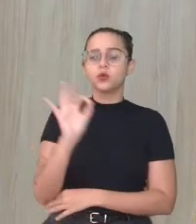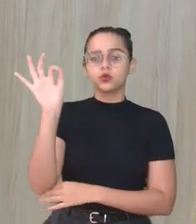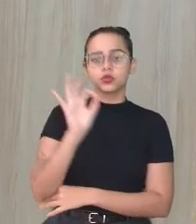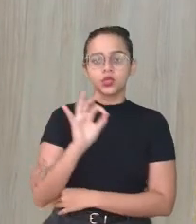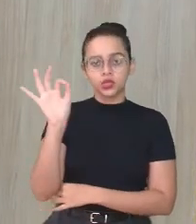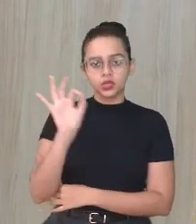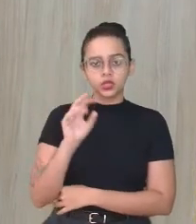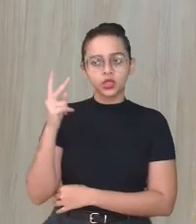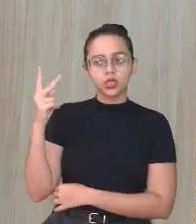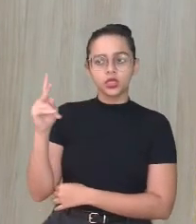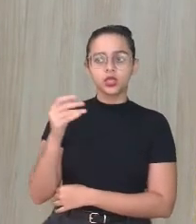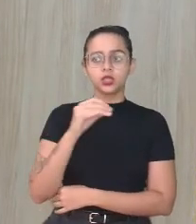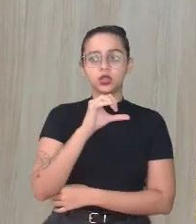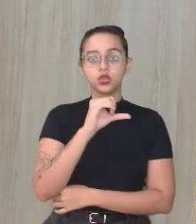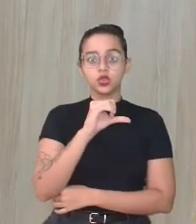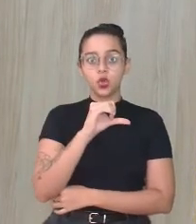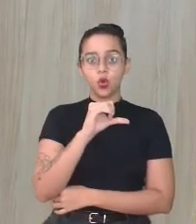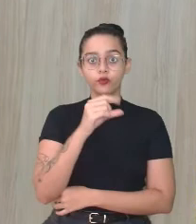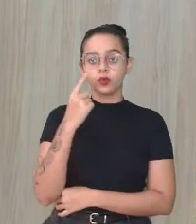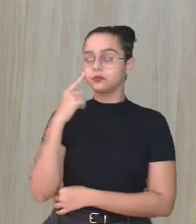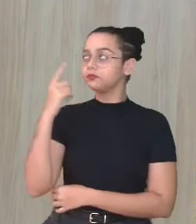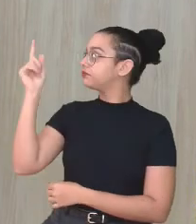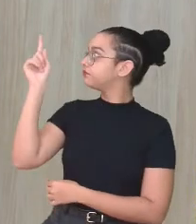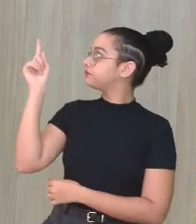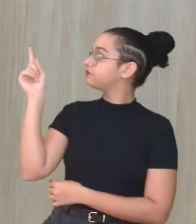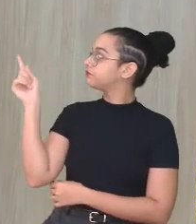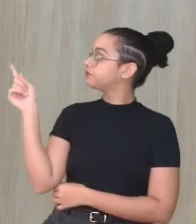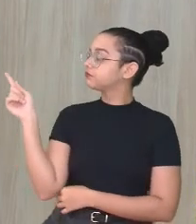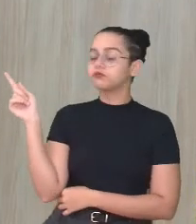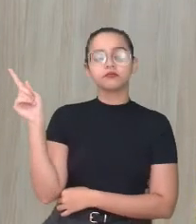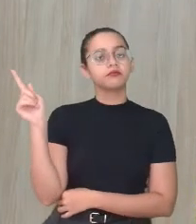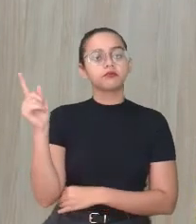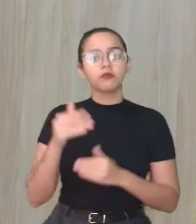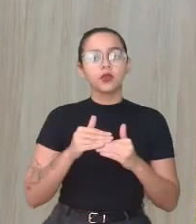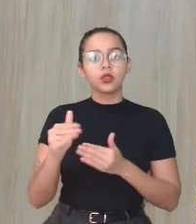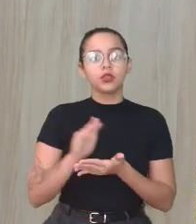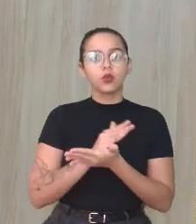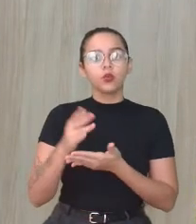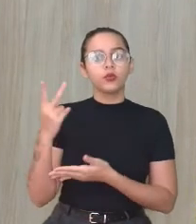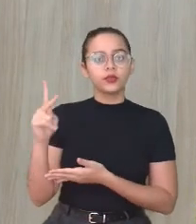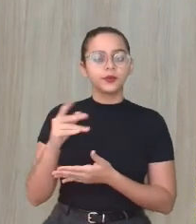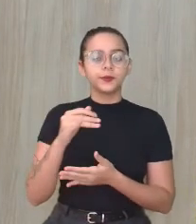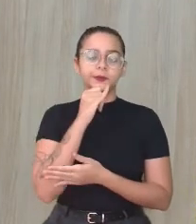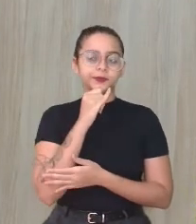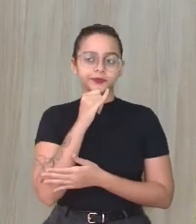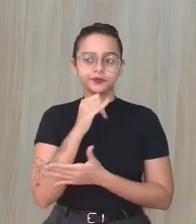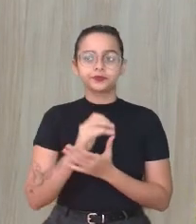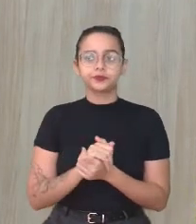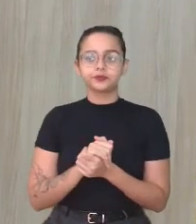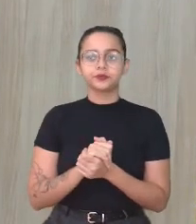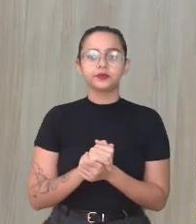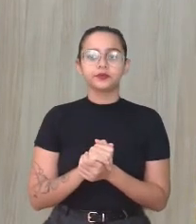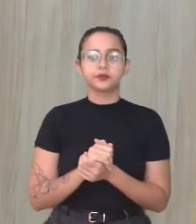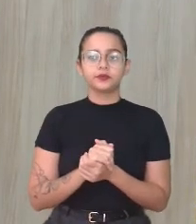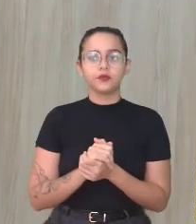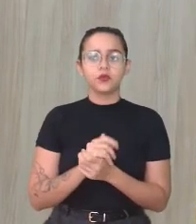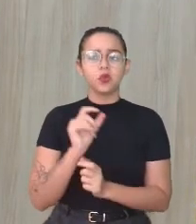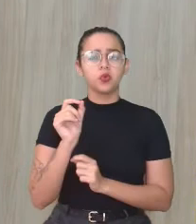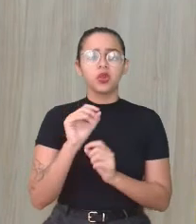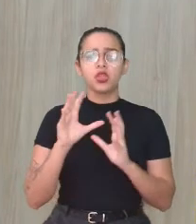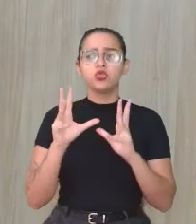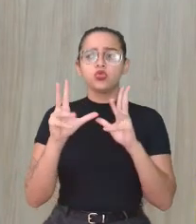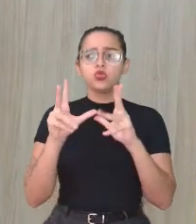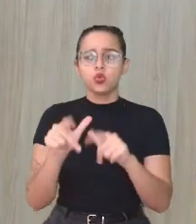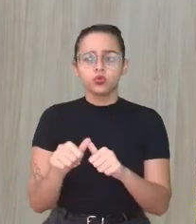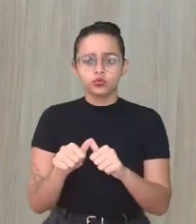porcentagem desses 9 valores aí, partindo de algum deles, certo? Por exemplo, o que seria o todo?